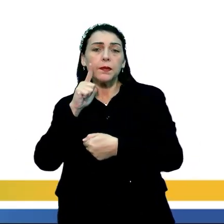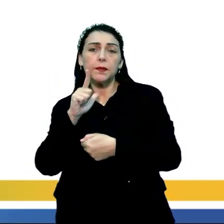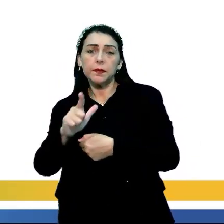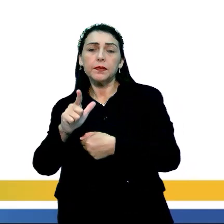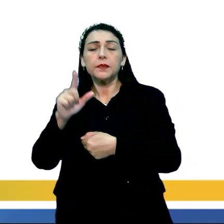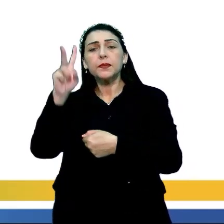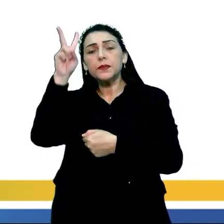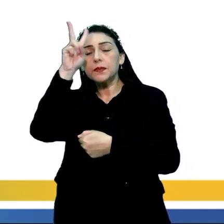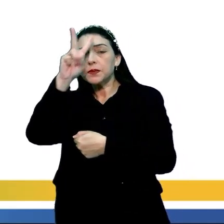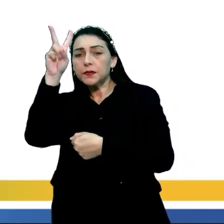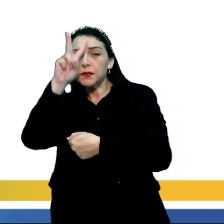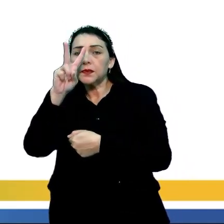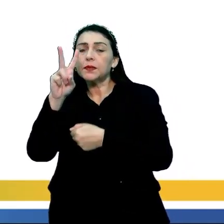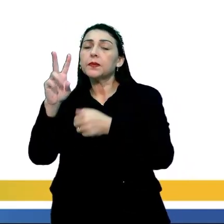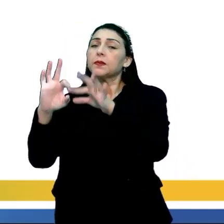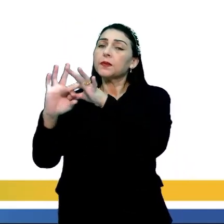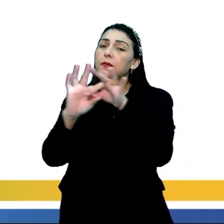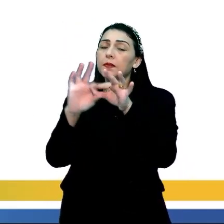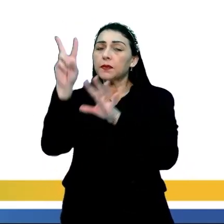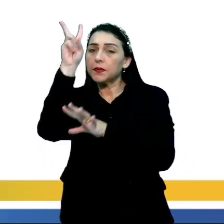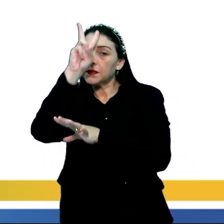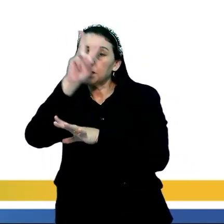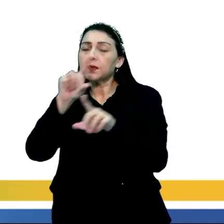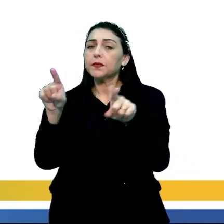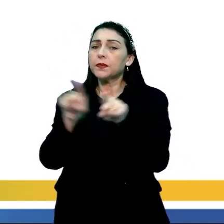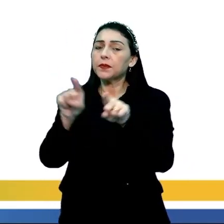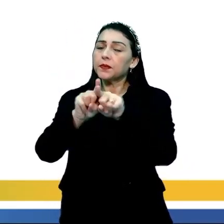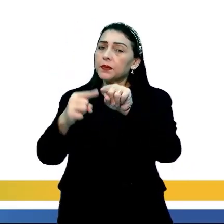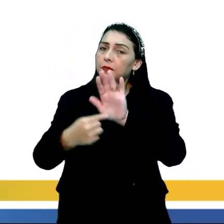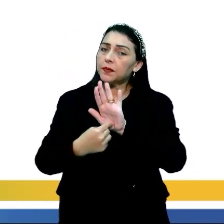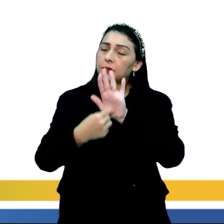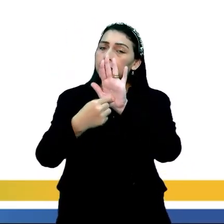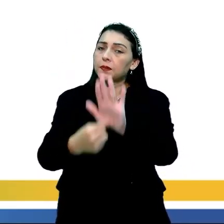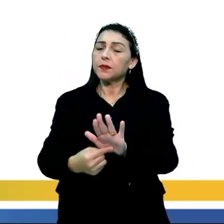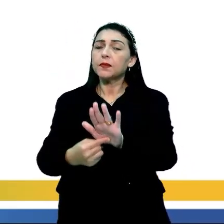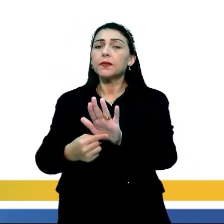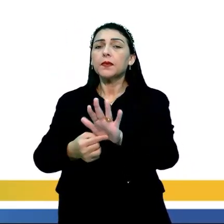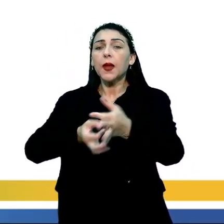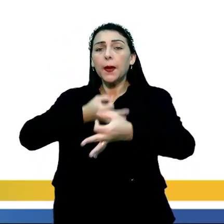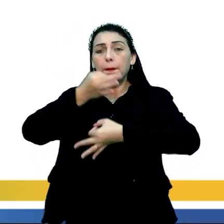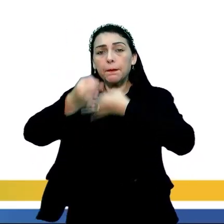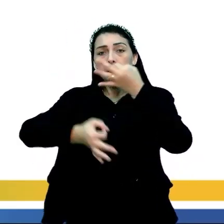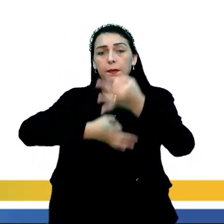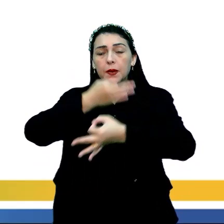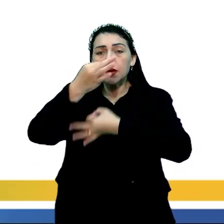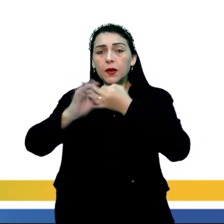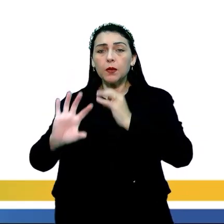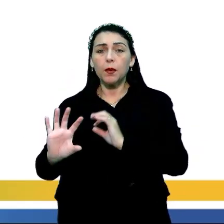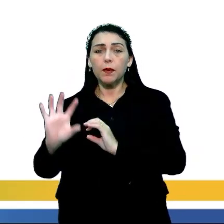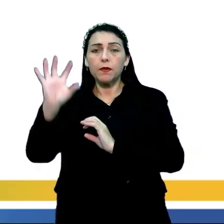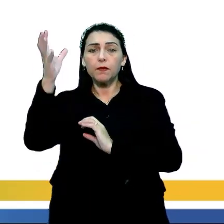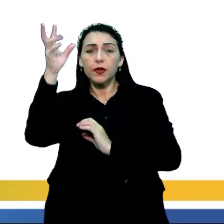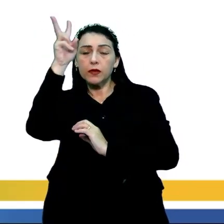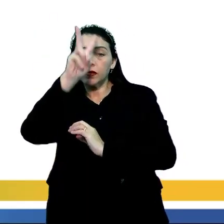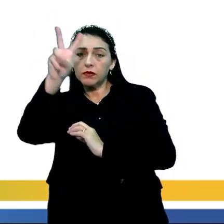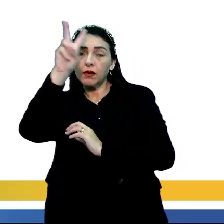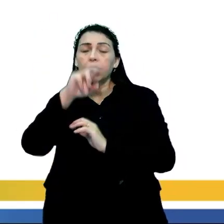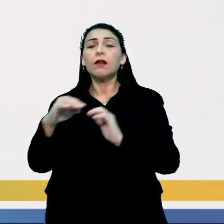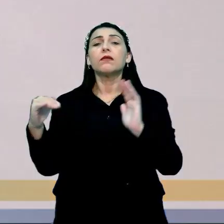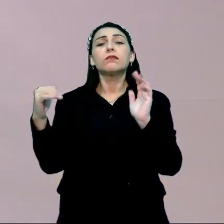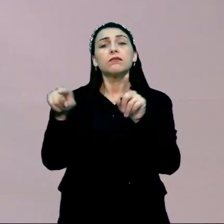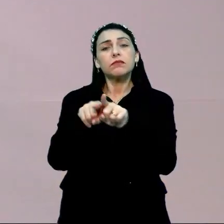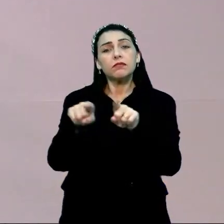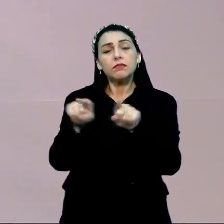dados históricos, contextos históricos, apresentar uma visão crítica sobre um evento histórico e até